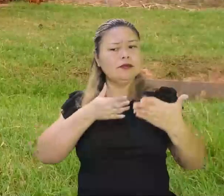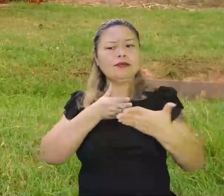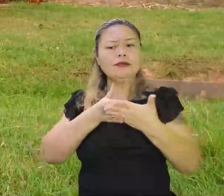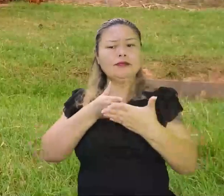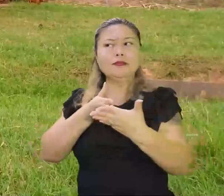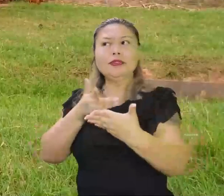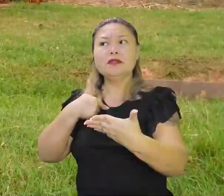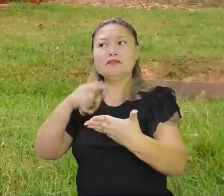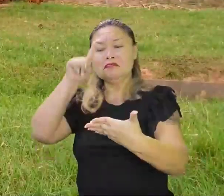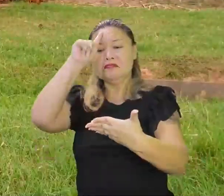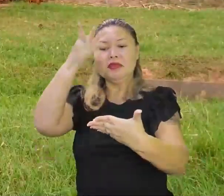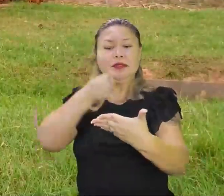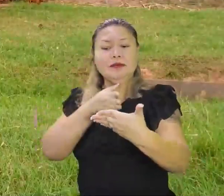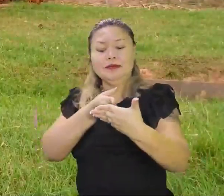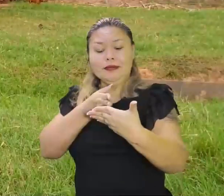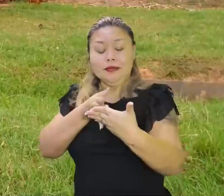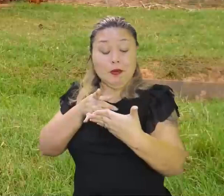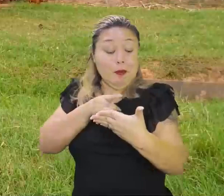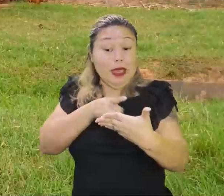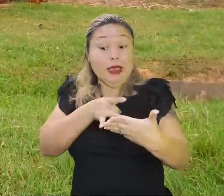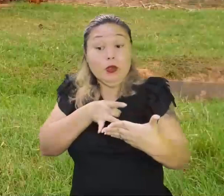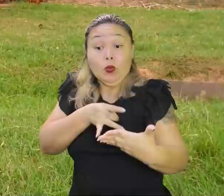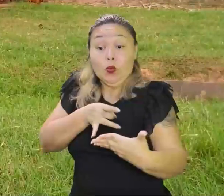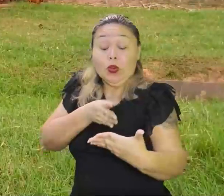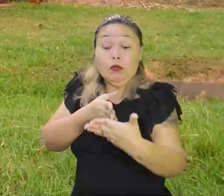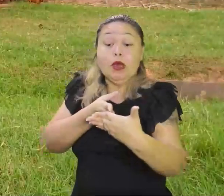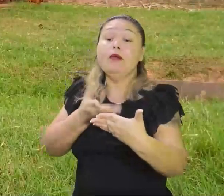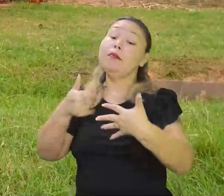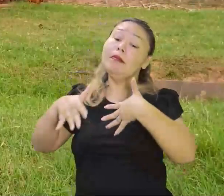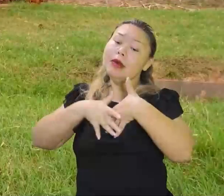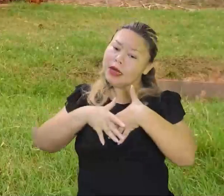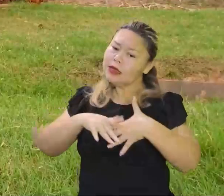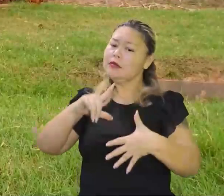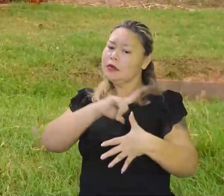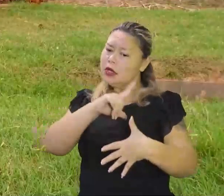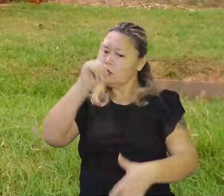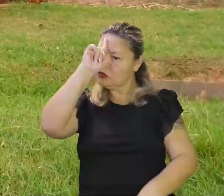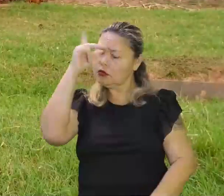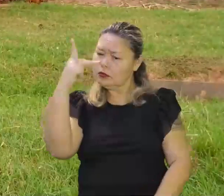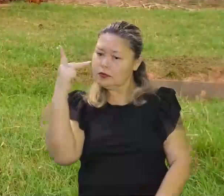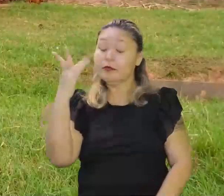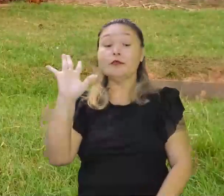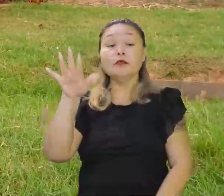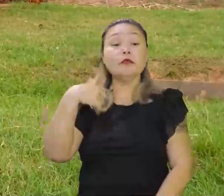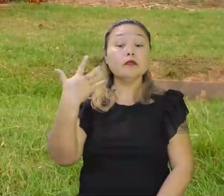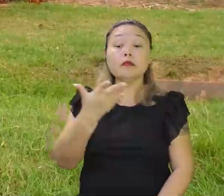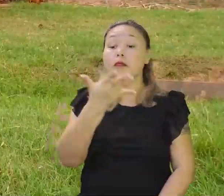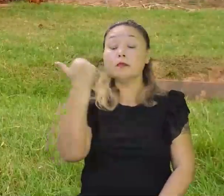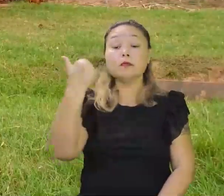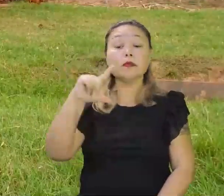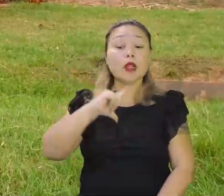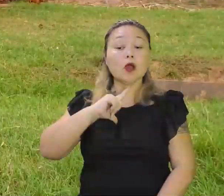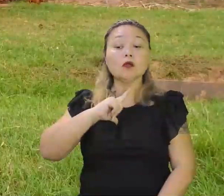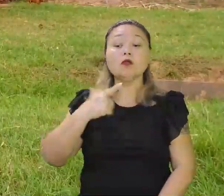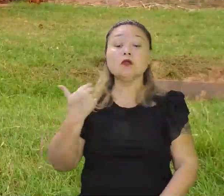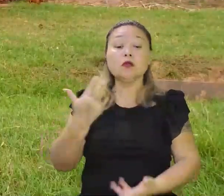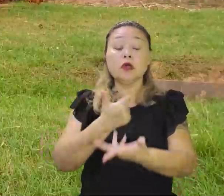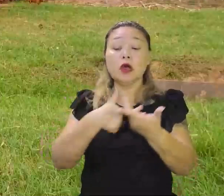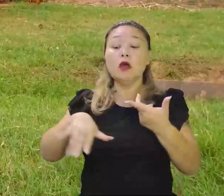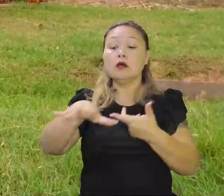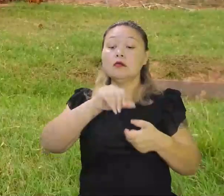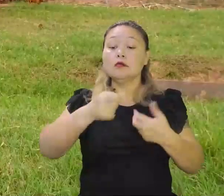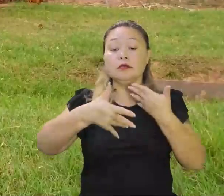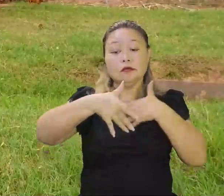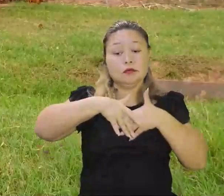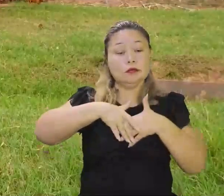né? Aquele, né, medo da matemática. E a matemática está envolvida aí no seu dia a dia, tá bom? Vamos ver agora situações que envolvem a